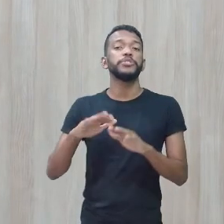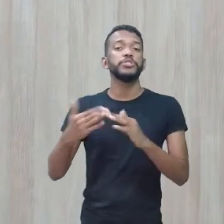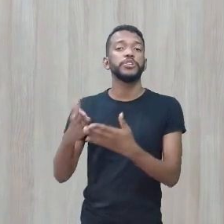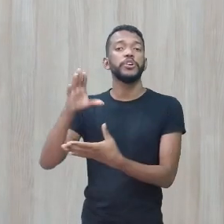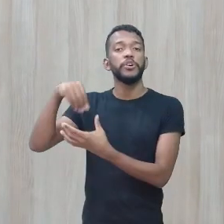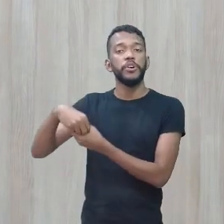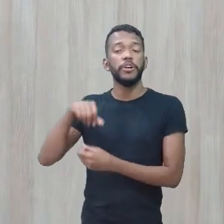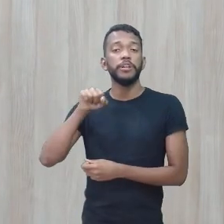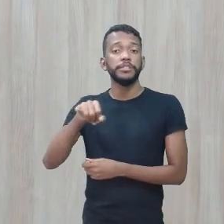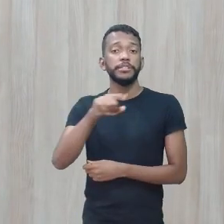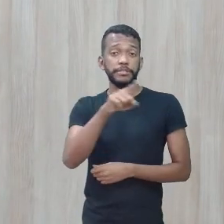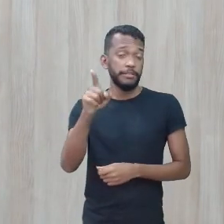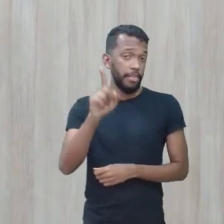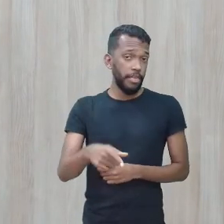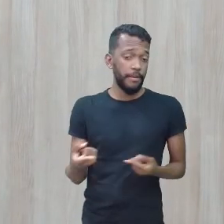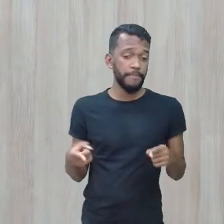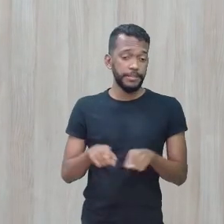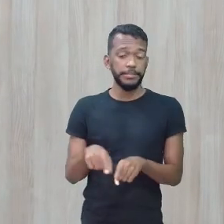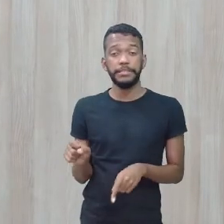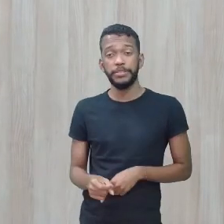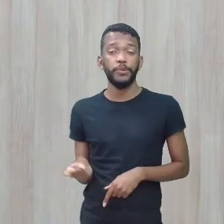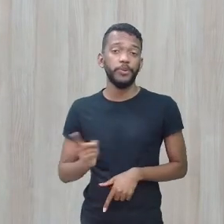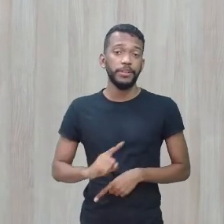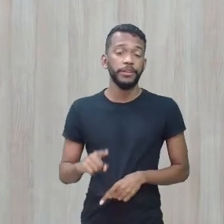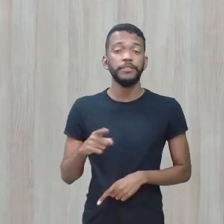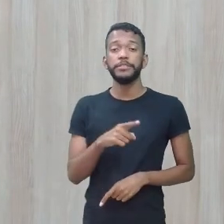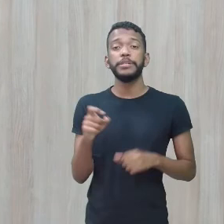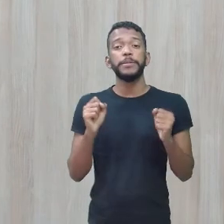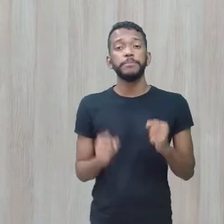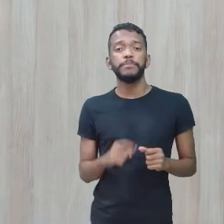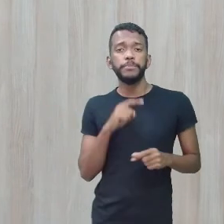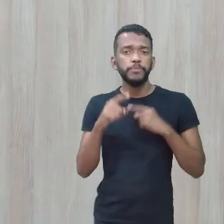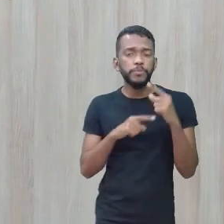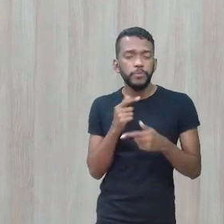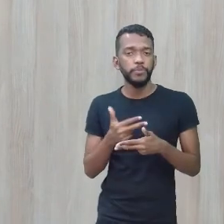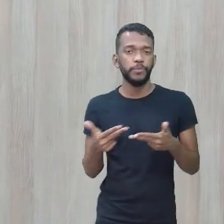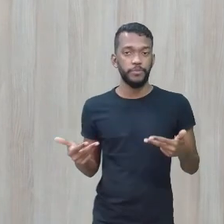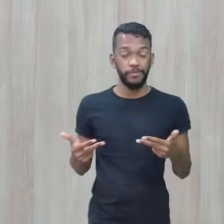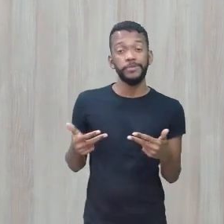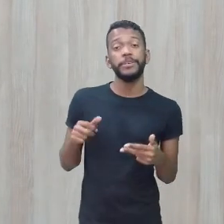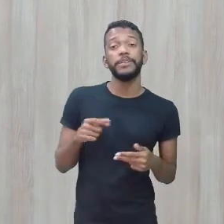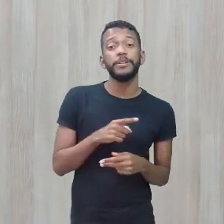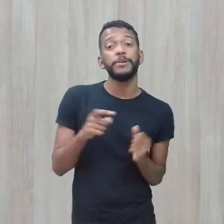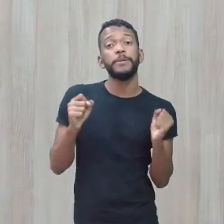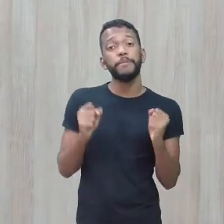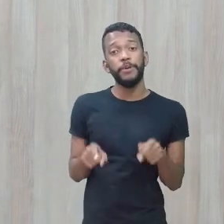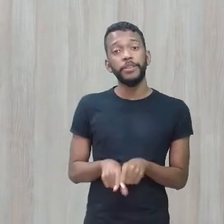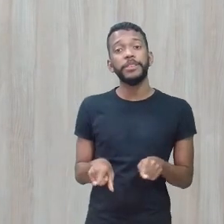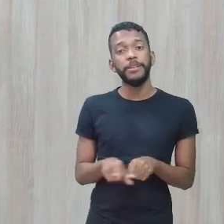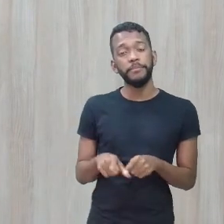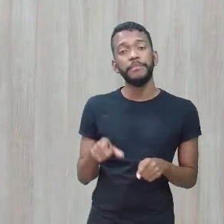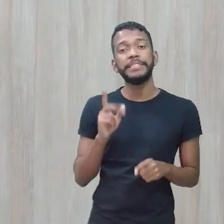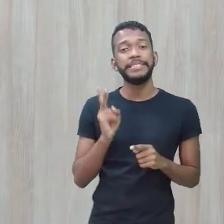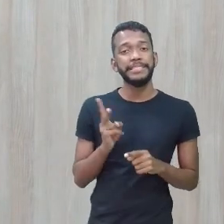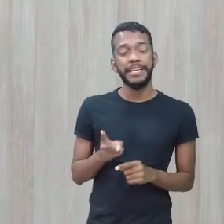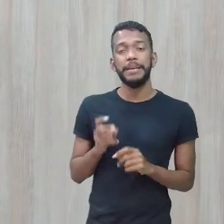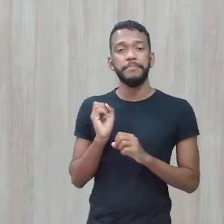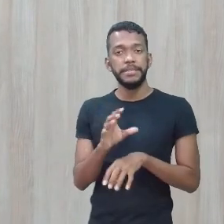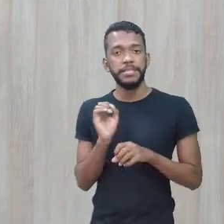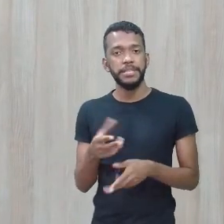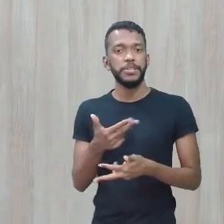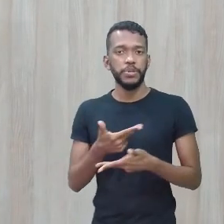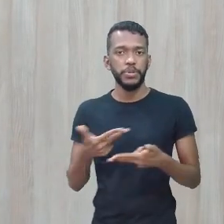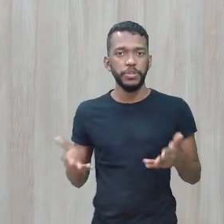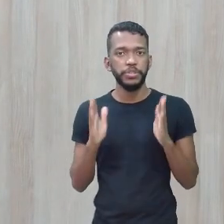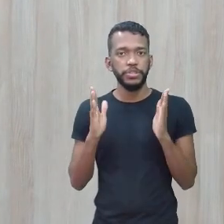seu grande parceiro também e pode tirar suas dúvidas e pode estar sempre lhe ensinando mais